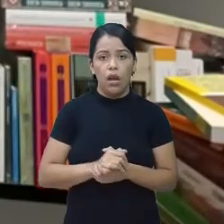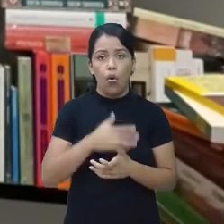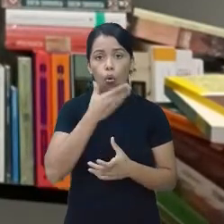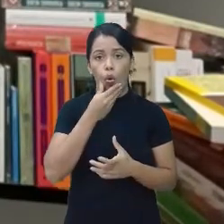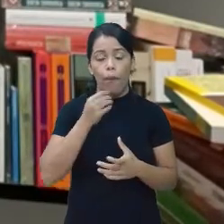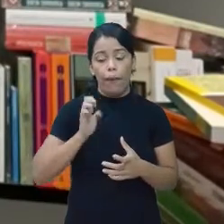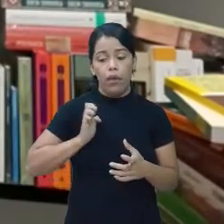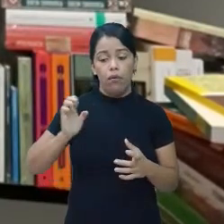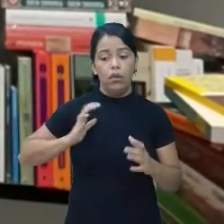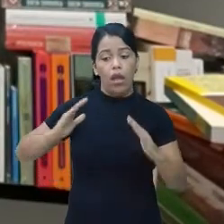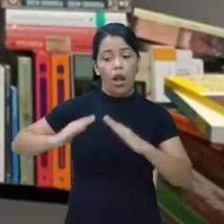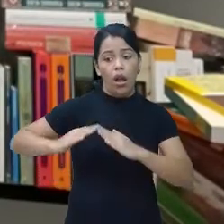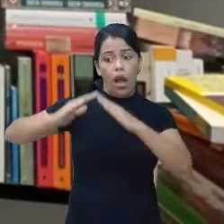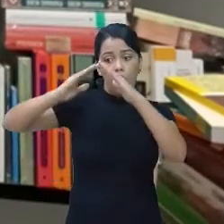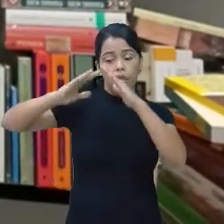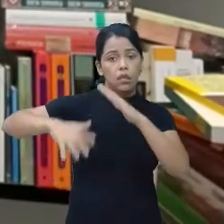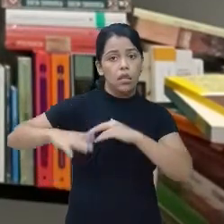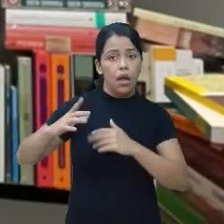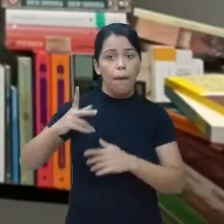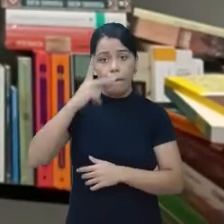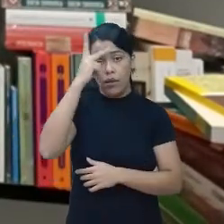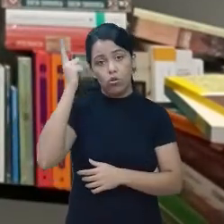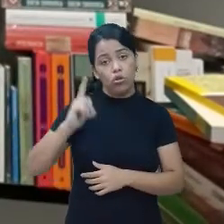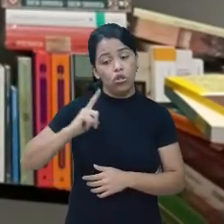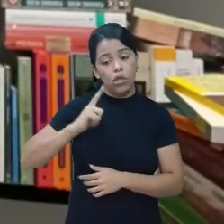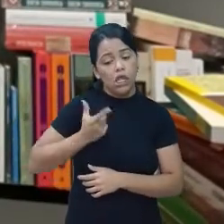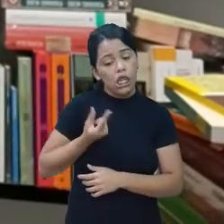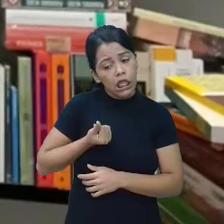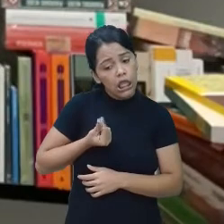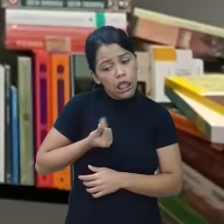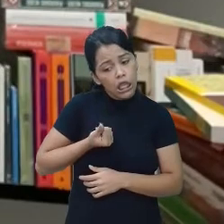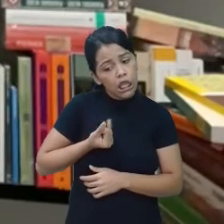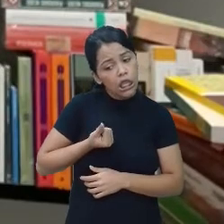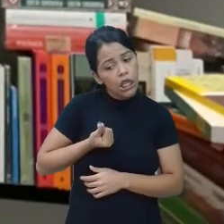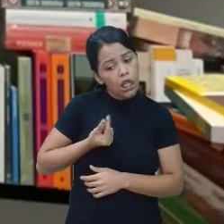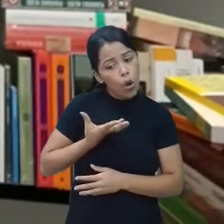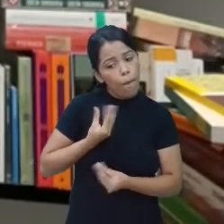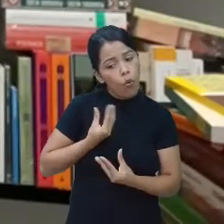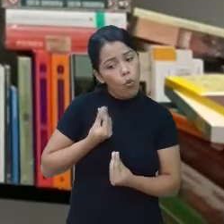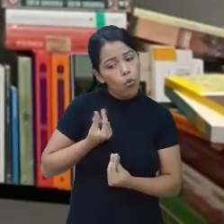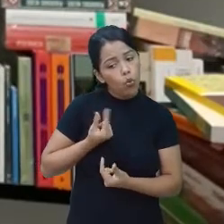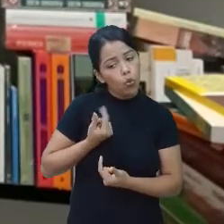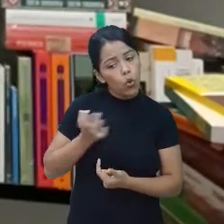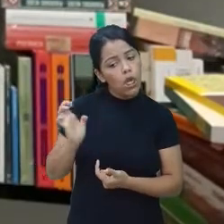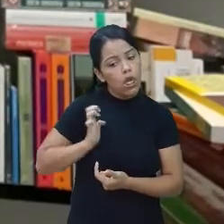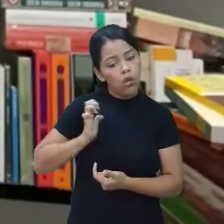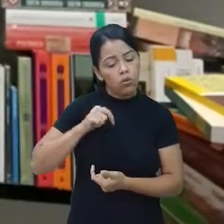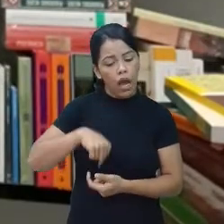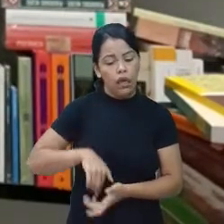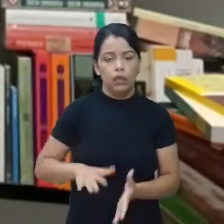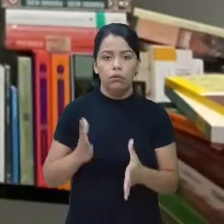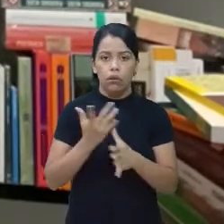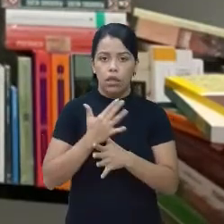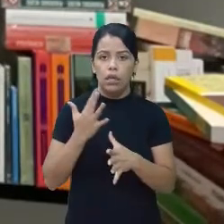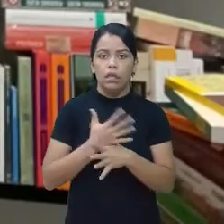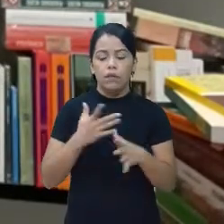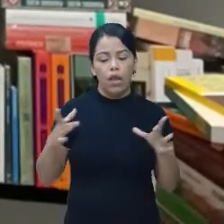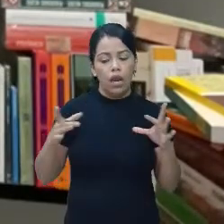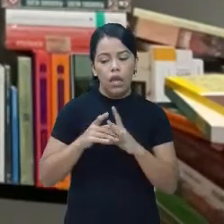que estavam com dinheiro em suas mãos. Então, eram os homens muito ricos de Recife que estavam